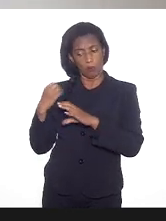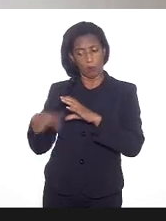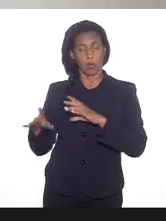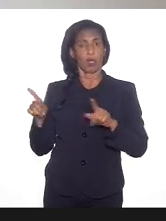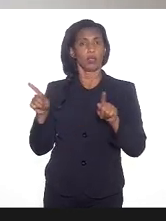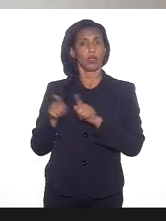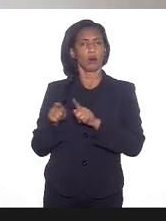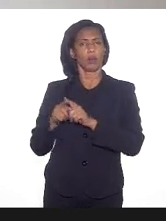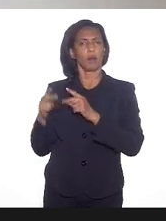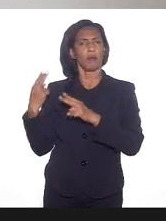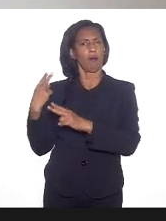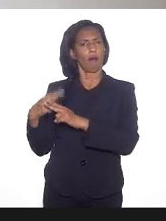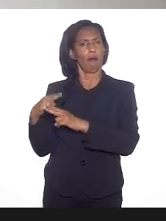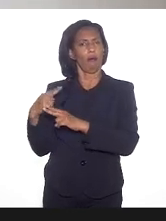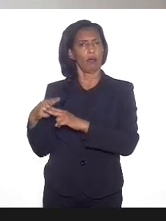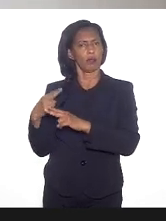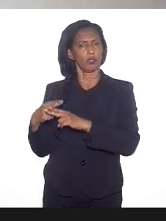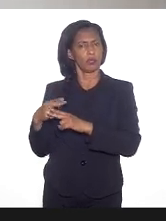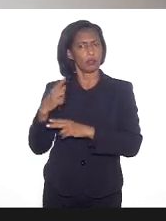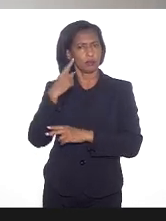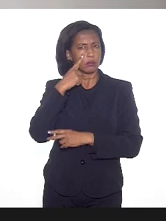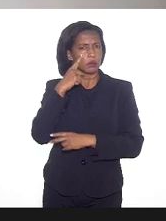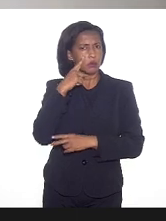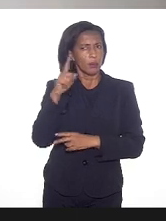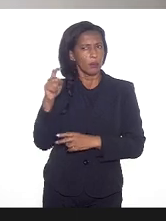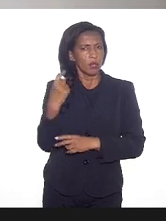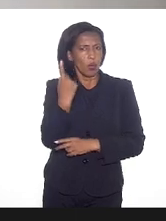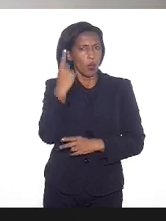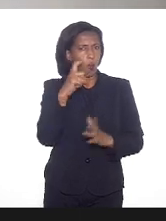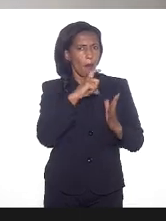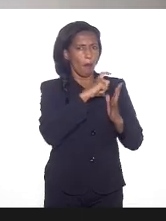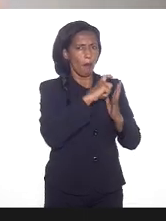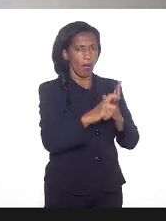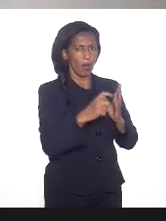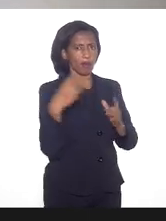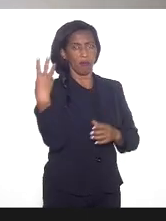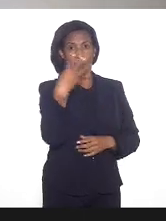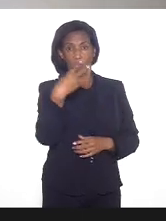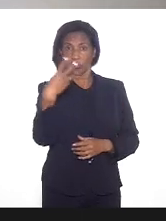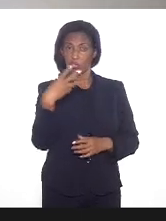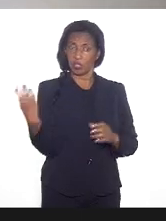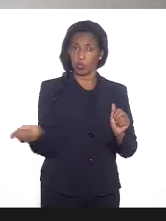para a Caixa Econômica, só para a gente, ao invés de ter um parágrafo tratando em conjunto as três,